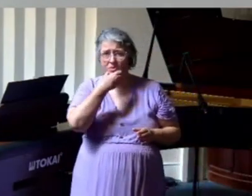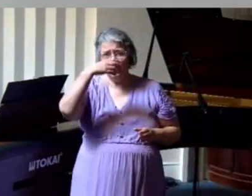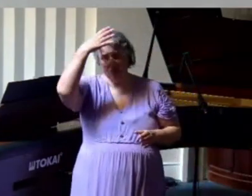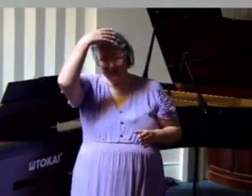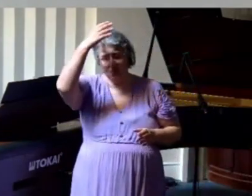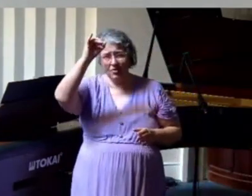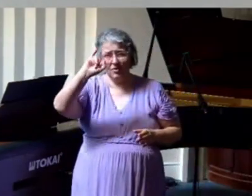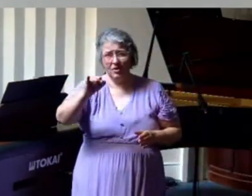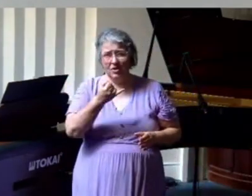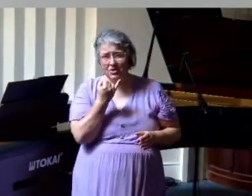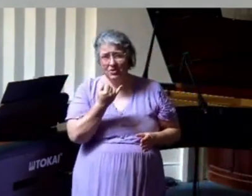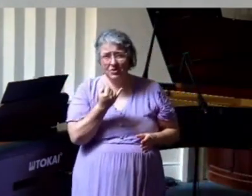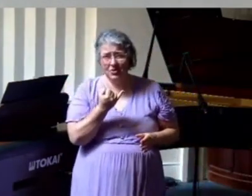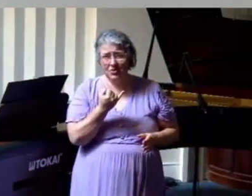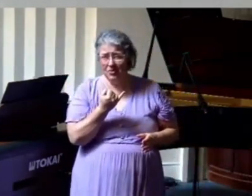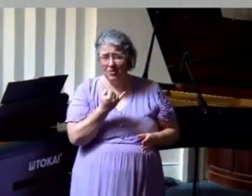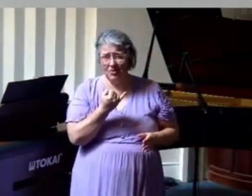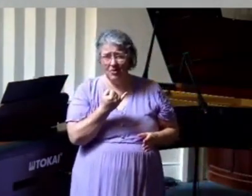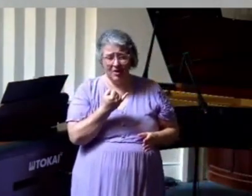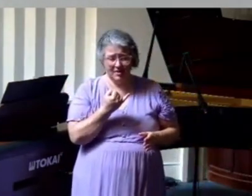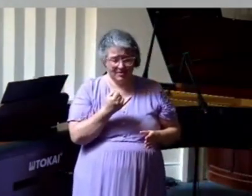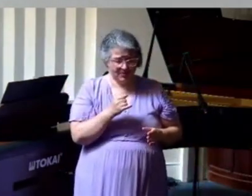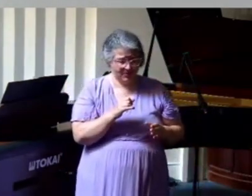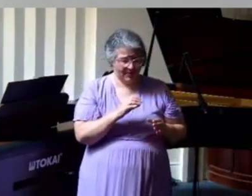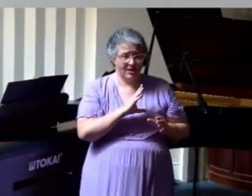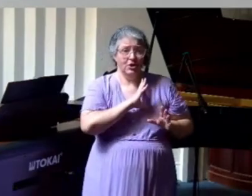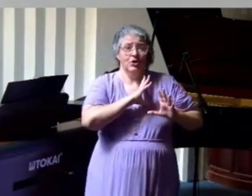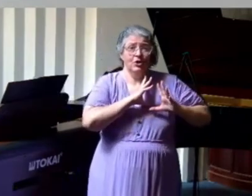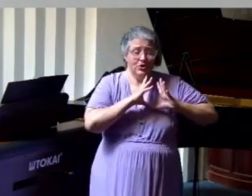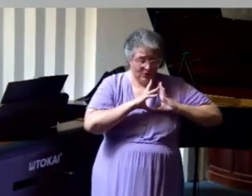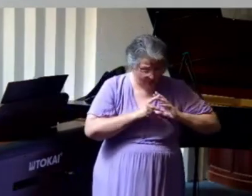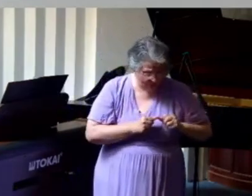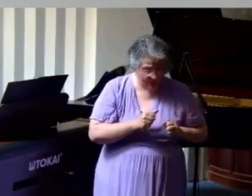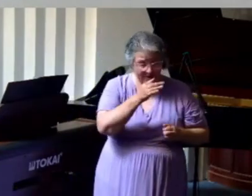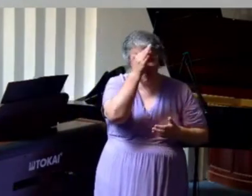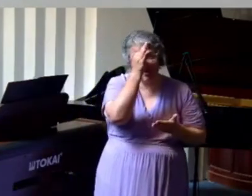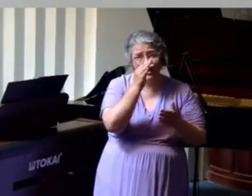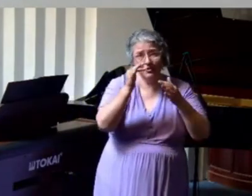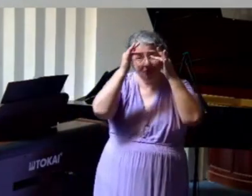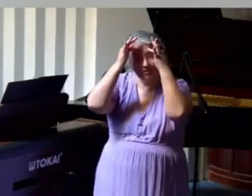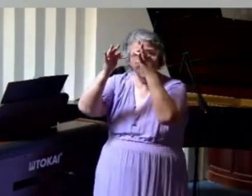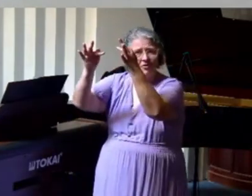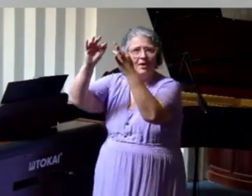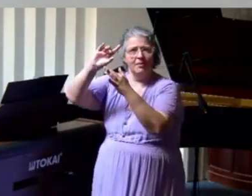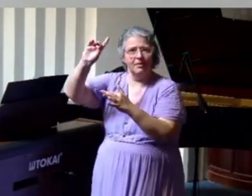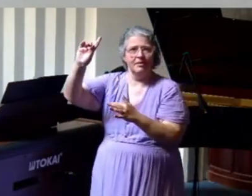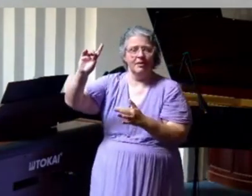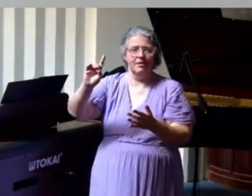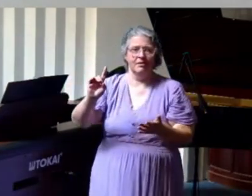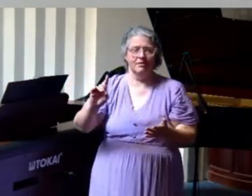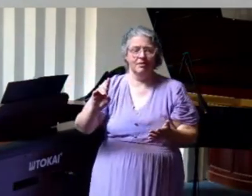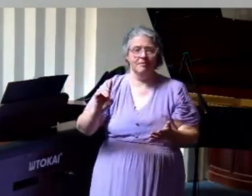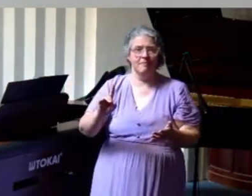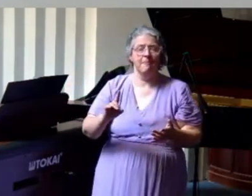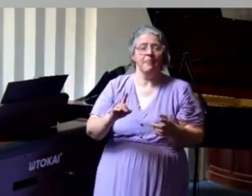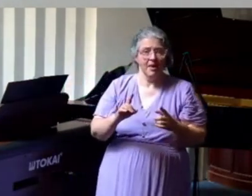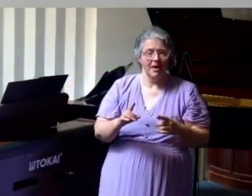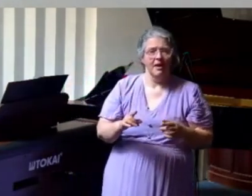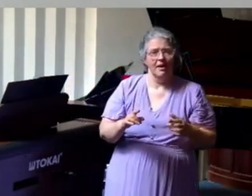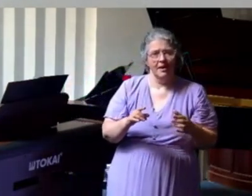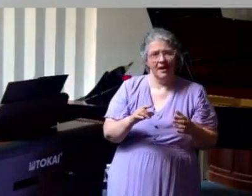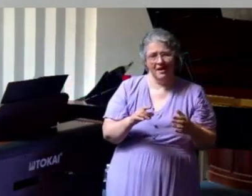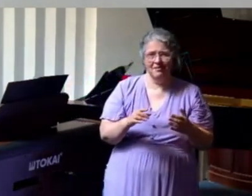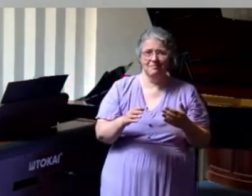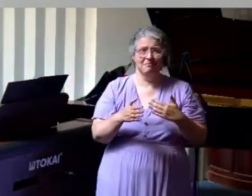fiéis por toda a nossa vida, é porque tem um começo, tem um percurso e tem um final. Aqui nós estamos